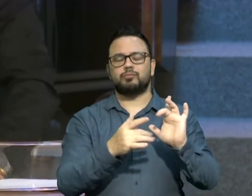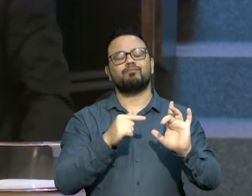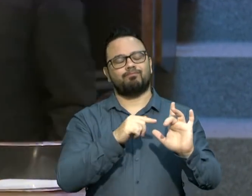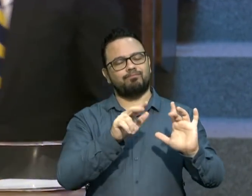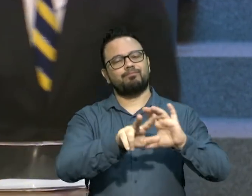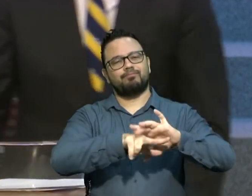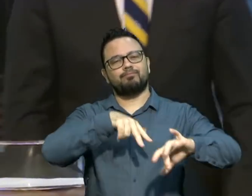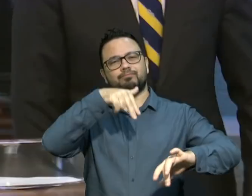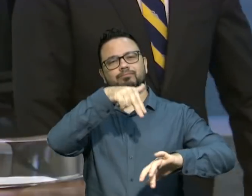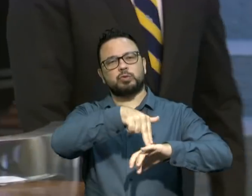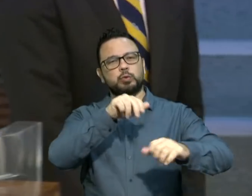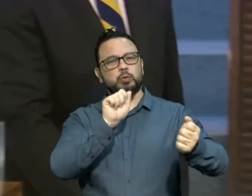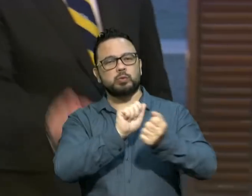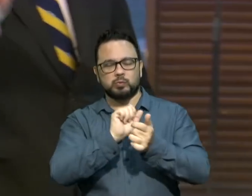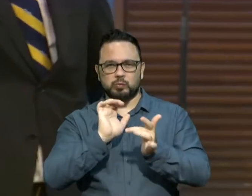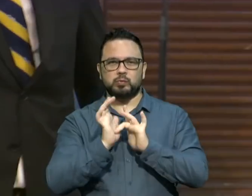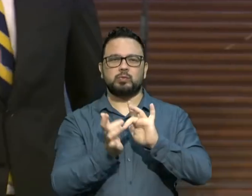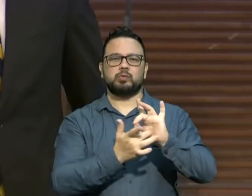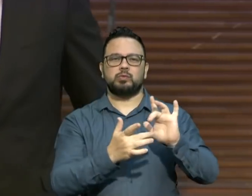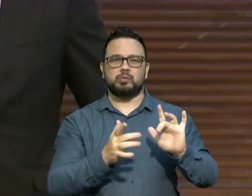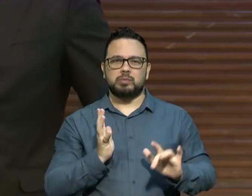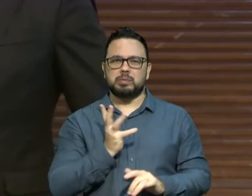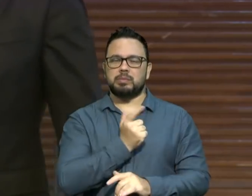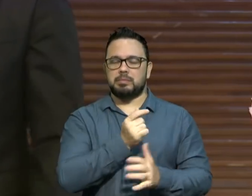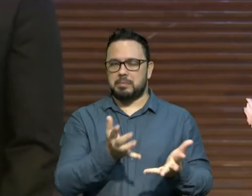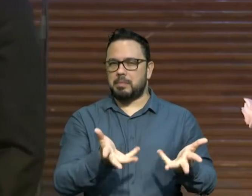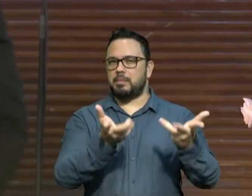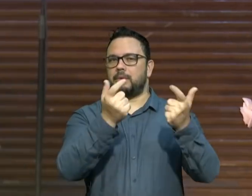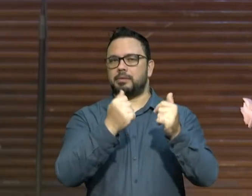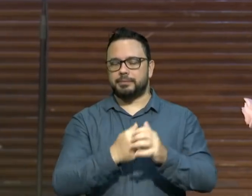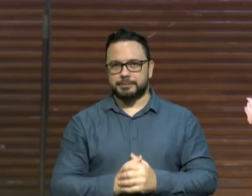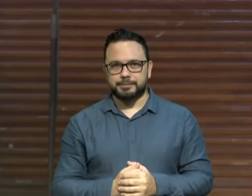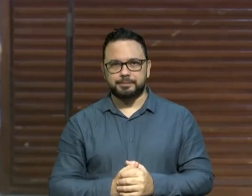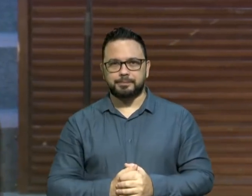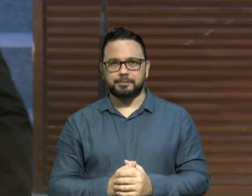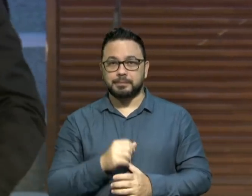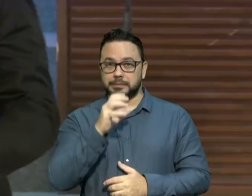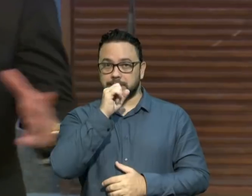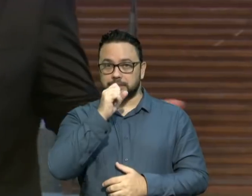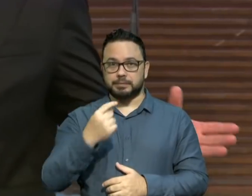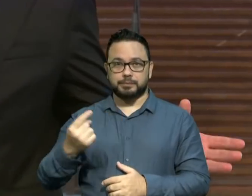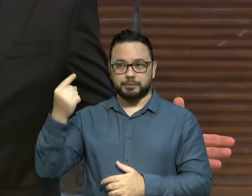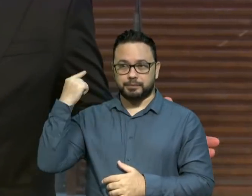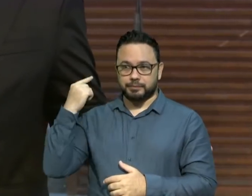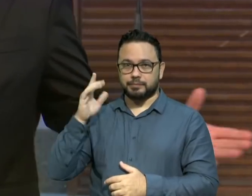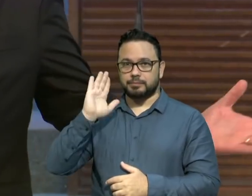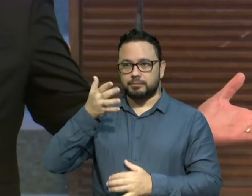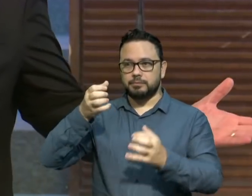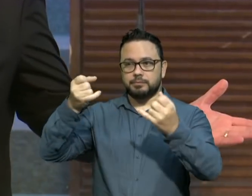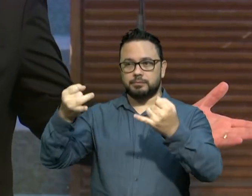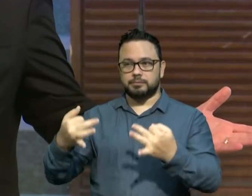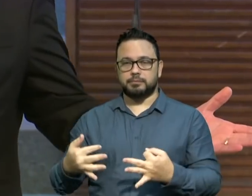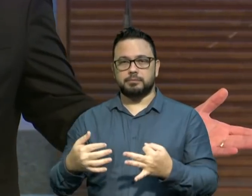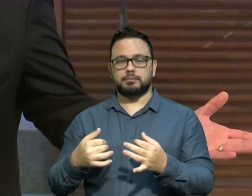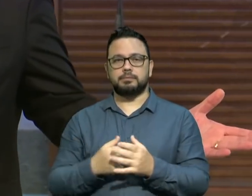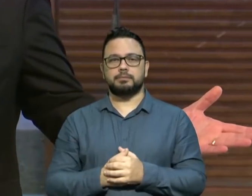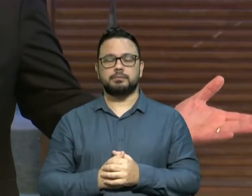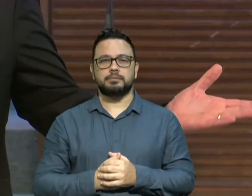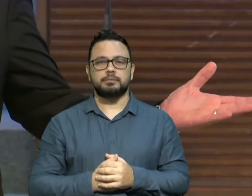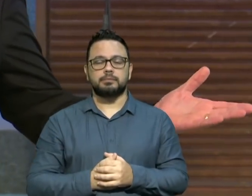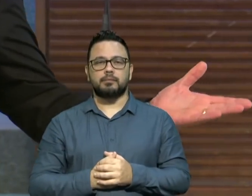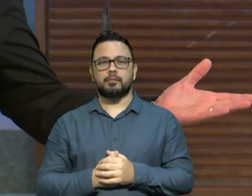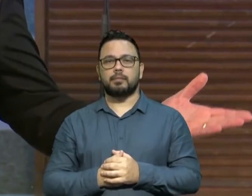para amanhã gloriosa da vida Imortal sábado passado Como já foi mencionado a nossa igreja perdeu